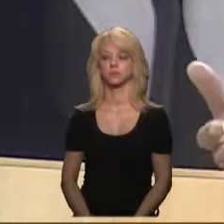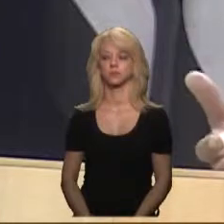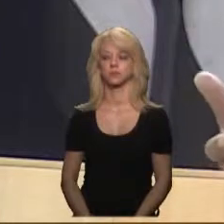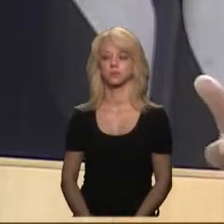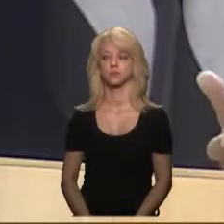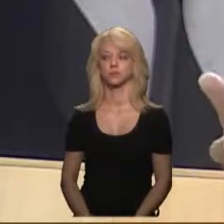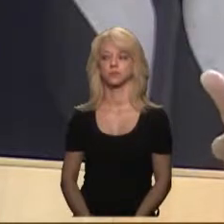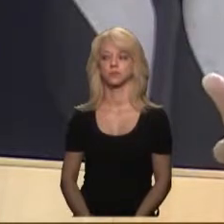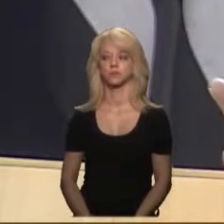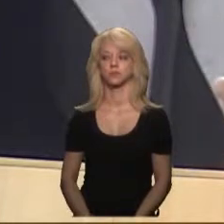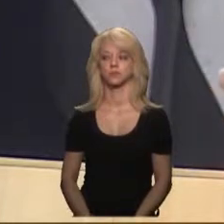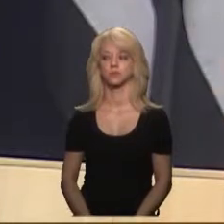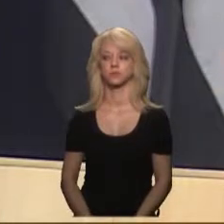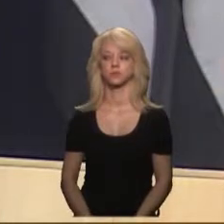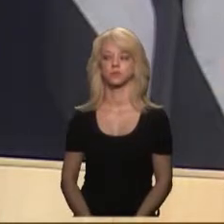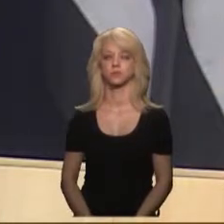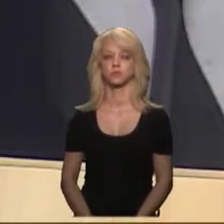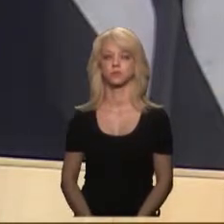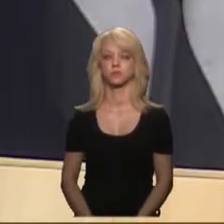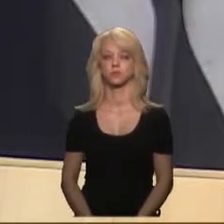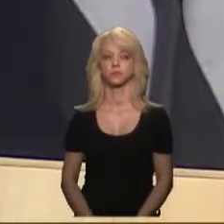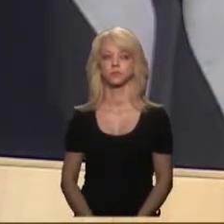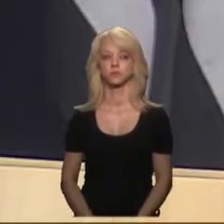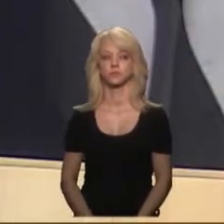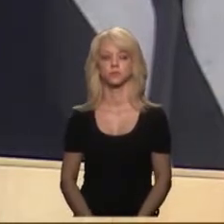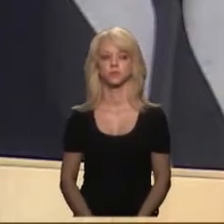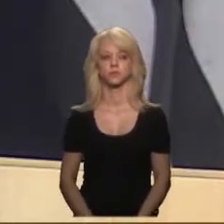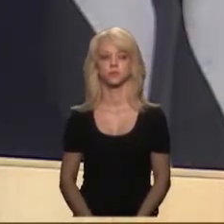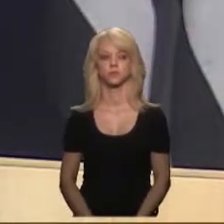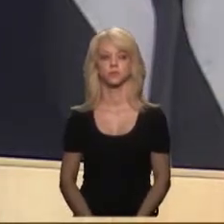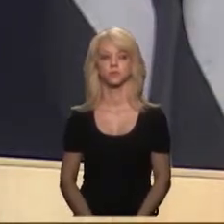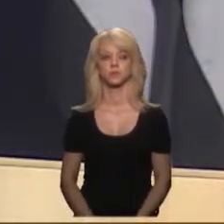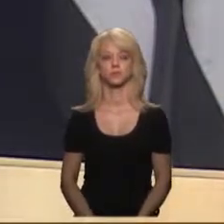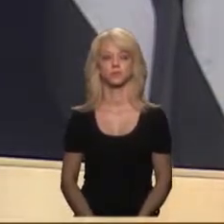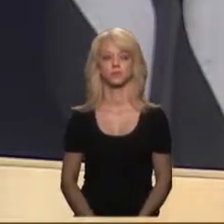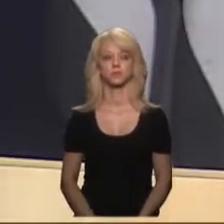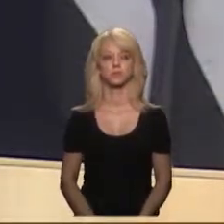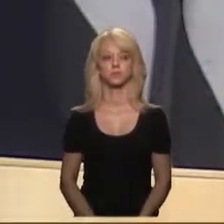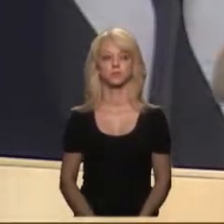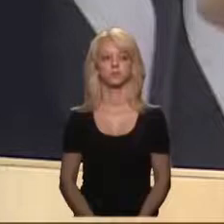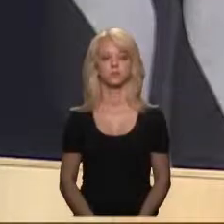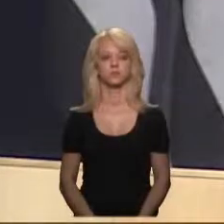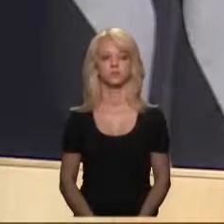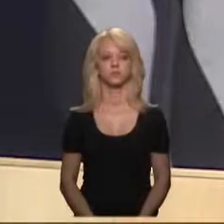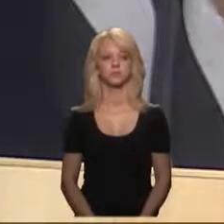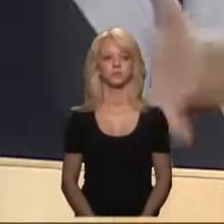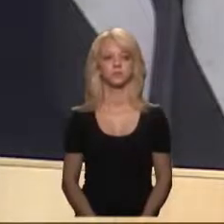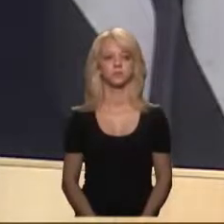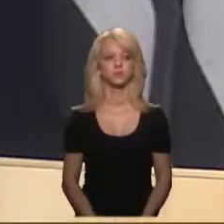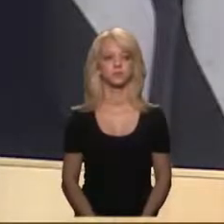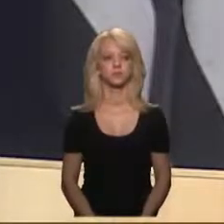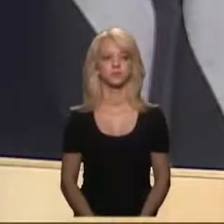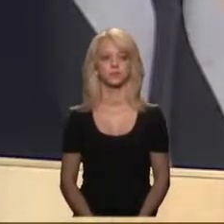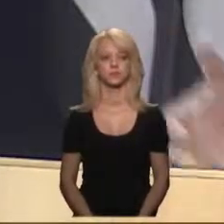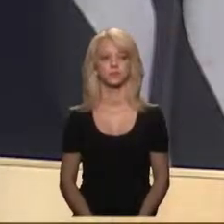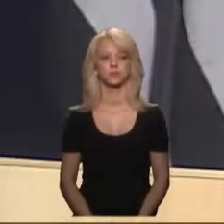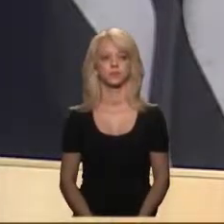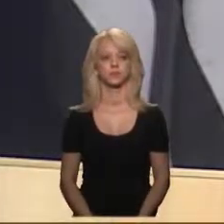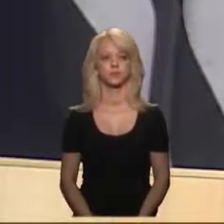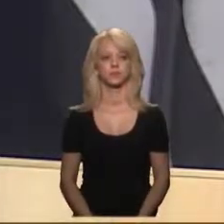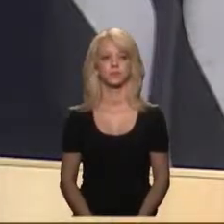um parlamento para se discutir. Quando a gente pede para não se discutir, é uma coisa que já é tratada, já é rediscutida, já